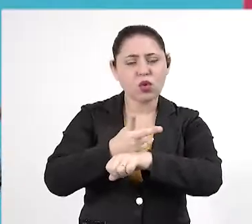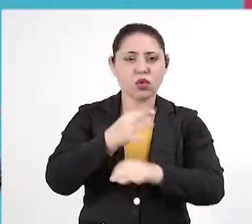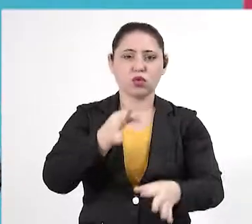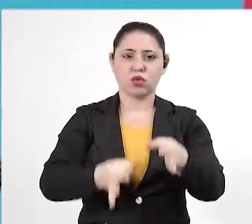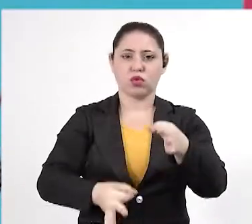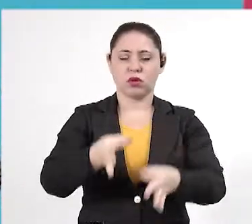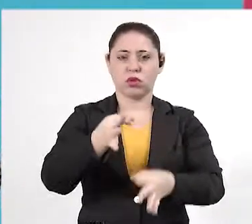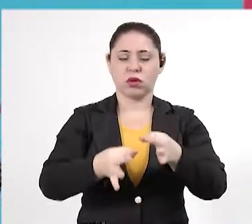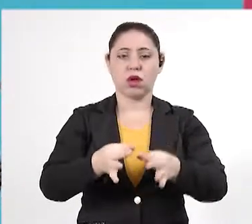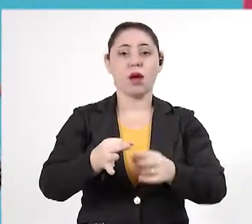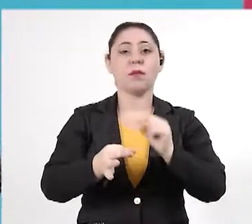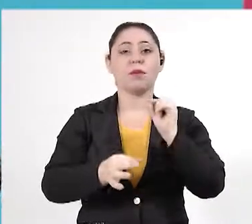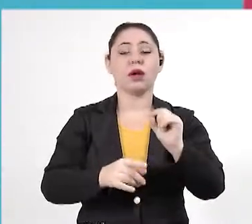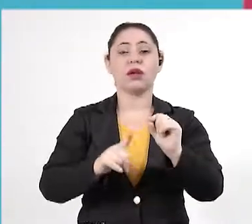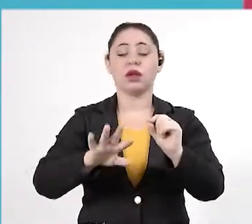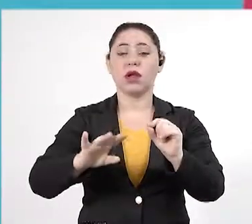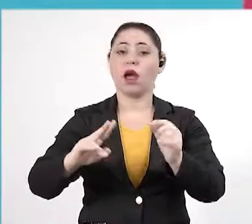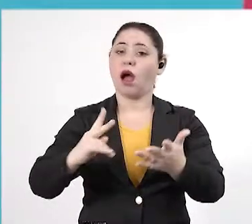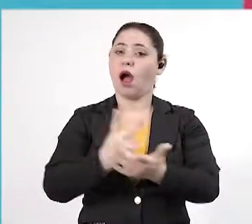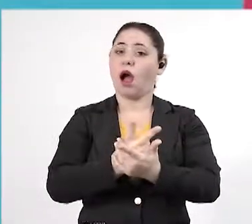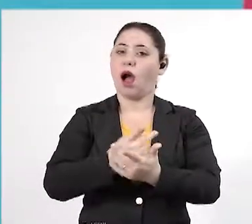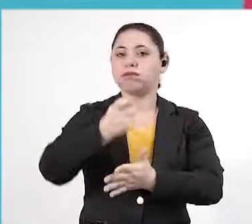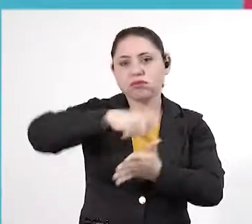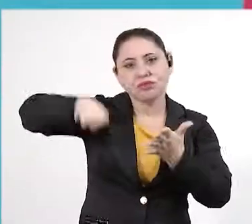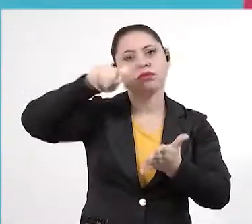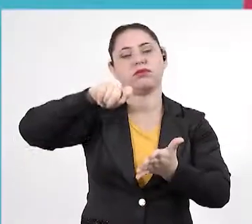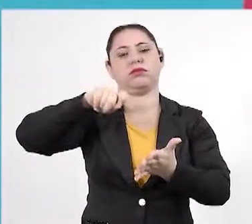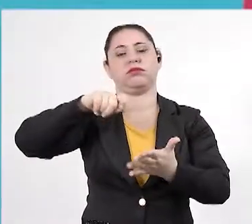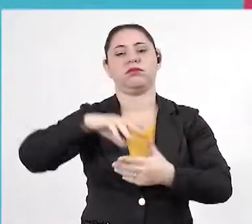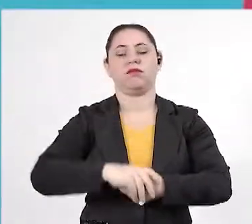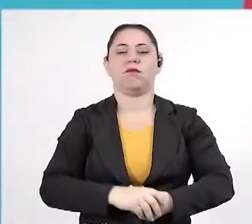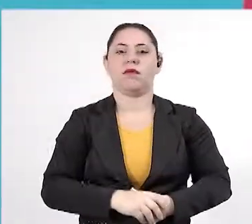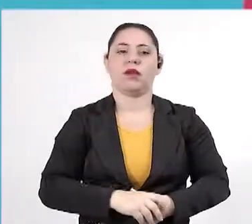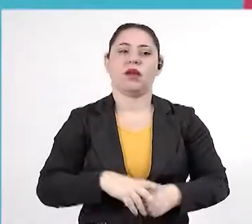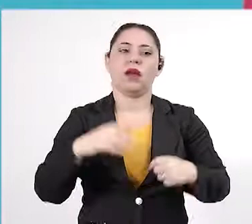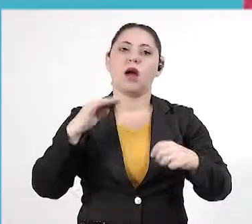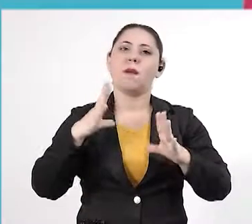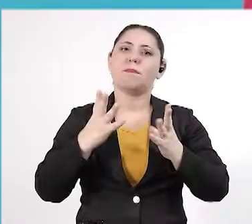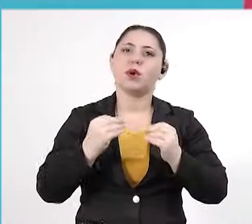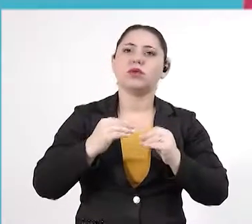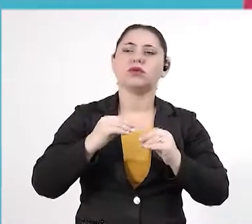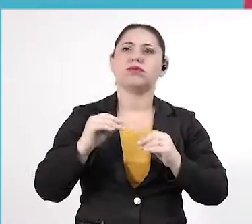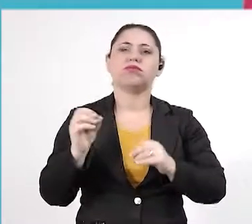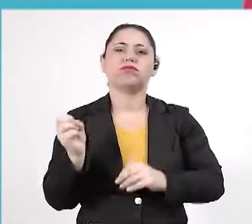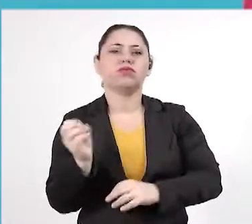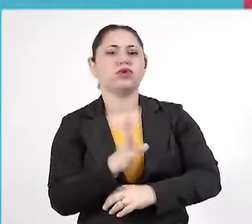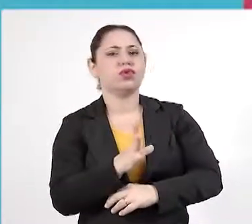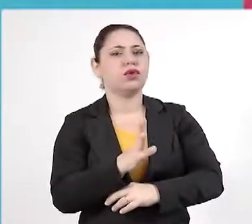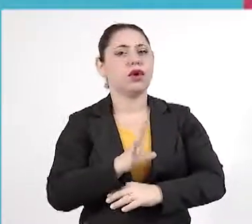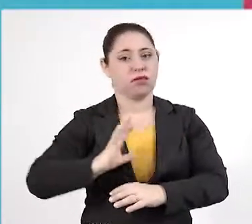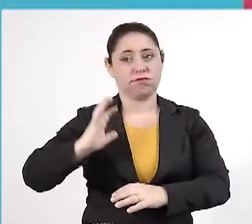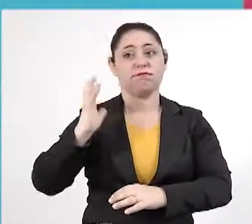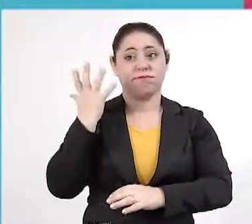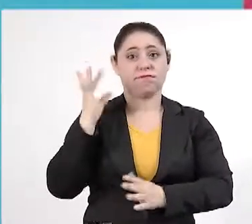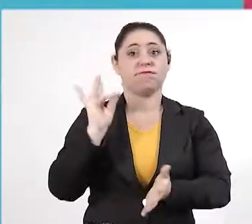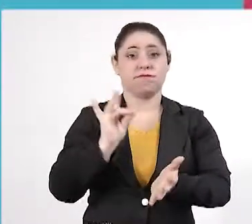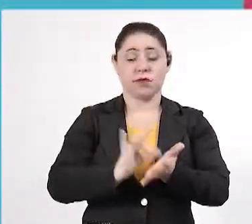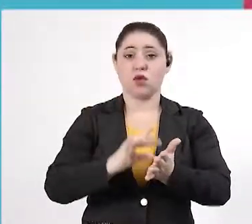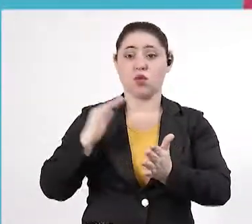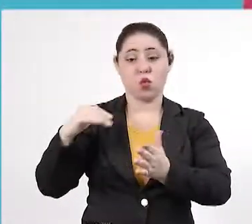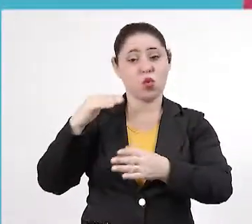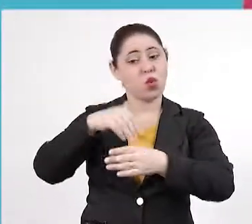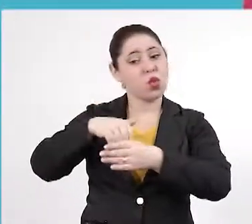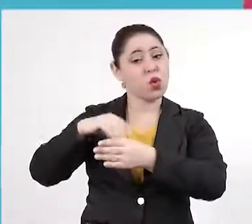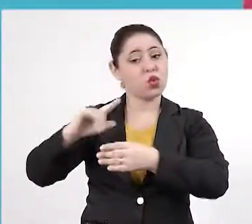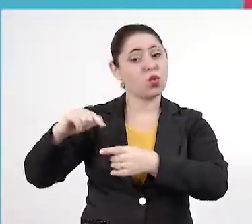o judiciário, para que isso seja corrigido. Então, eu acho que muita coisa nova, muita coisa diferente vai realmente